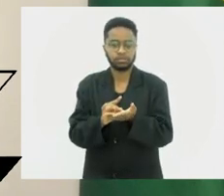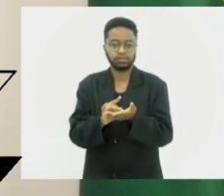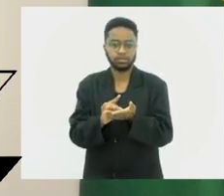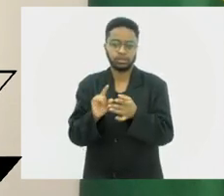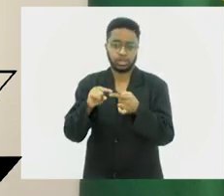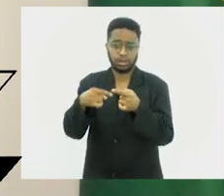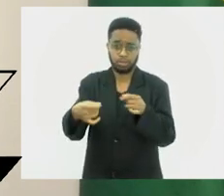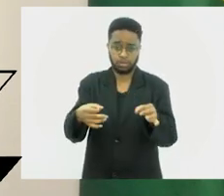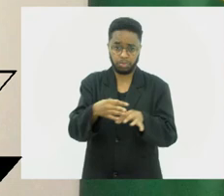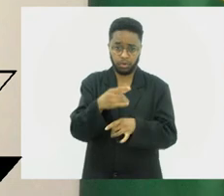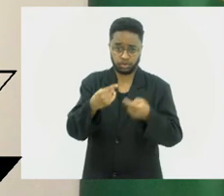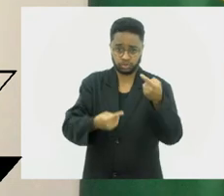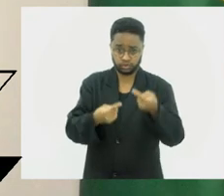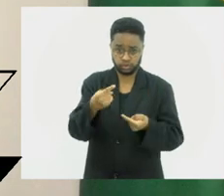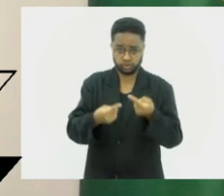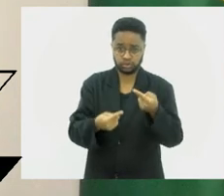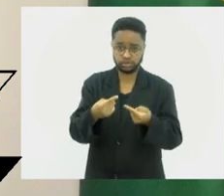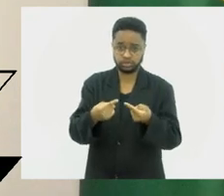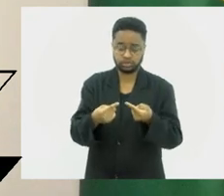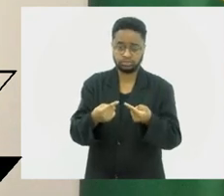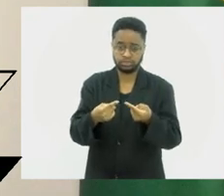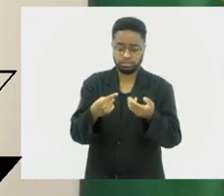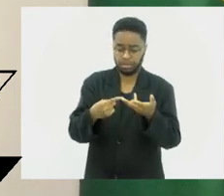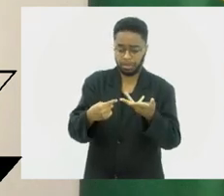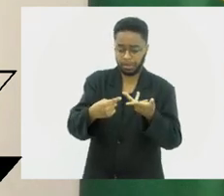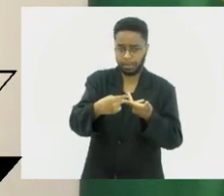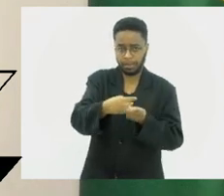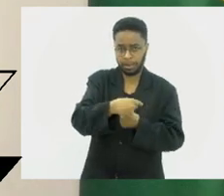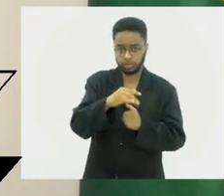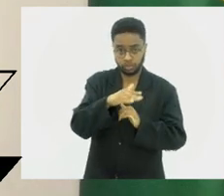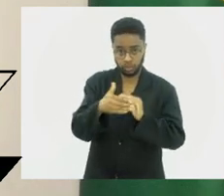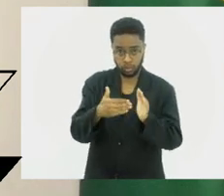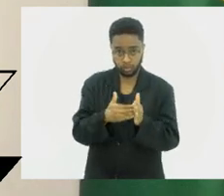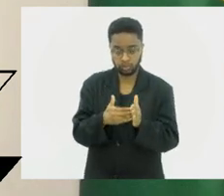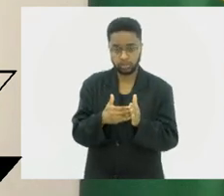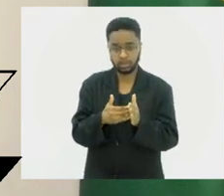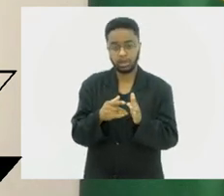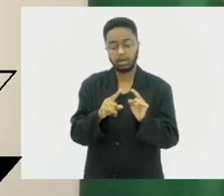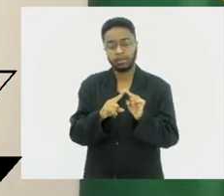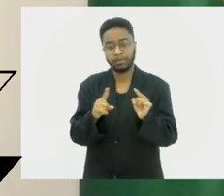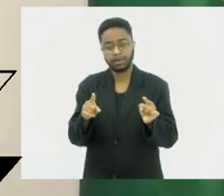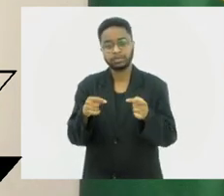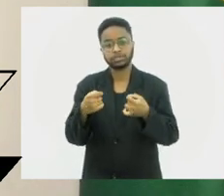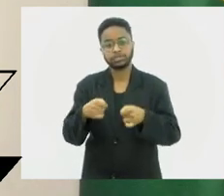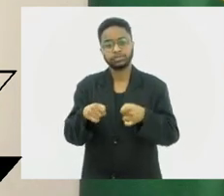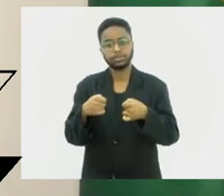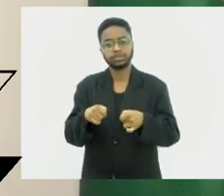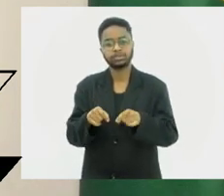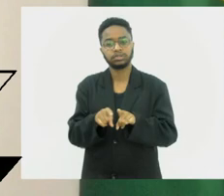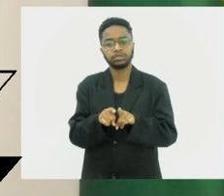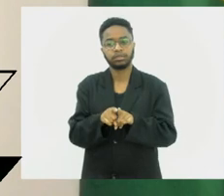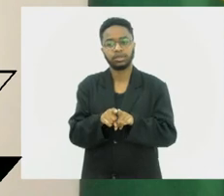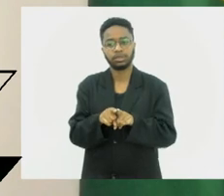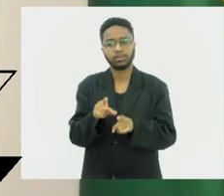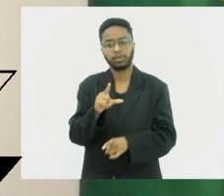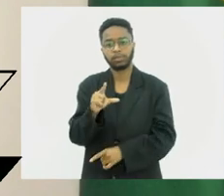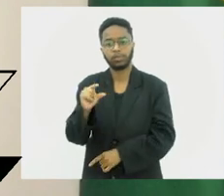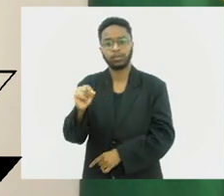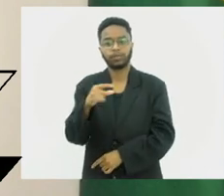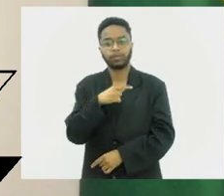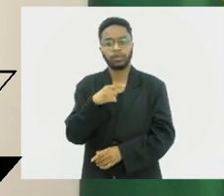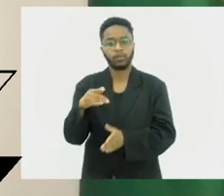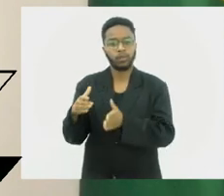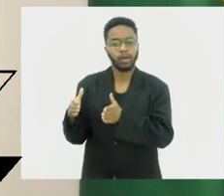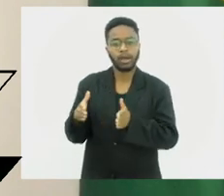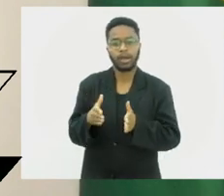debater em todo sentido, com todos os lados, mas sair daqui com um caminho para a